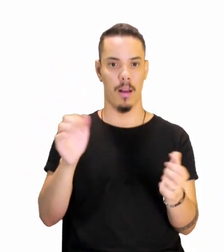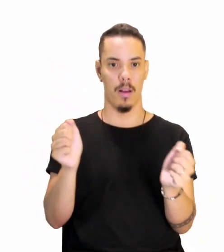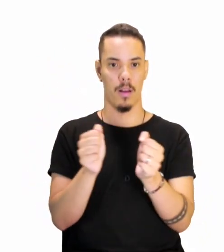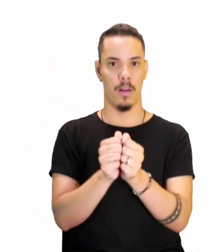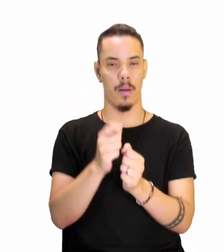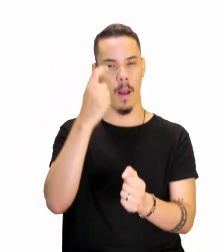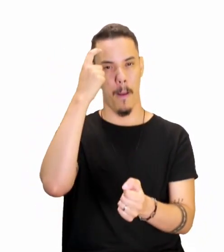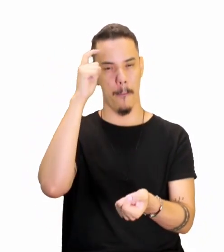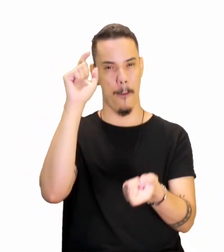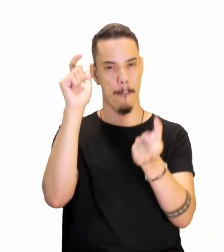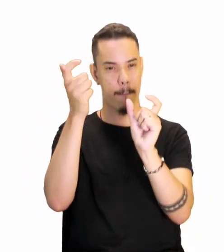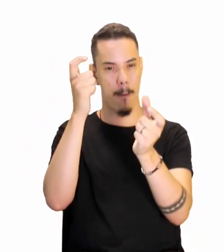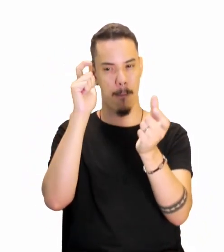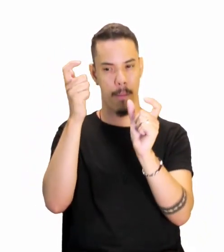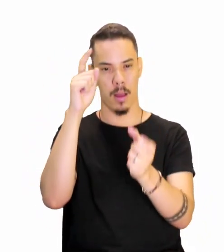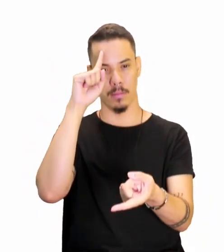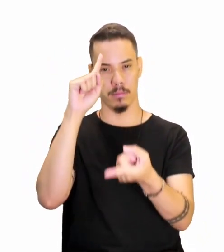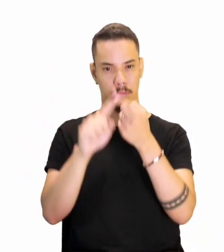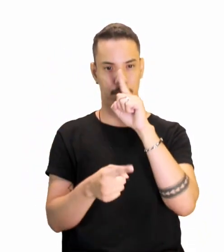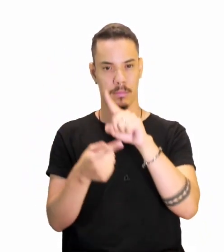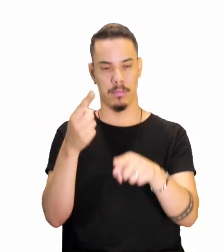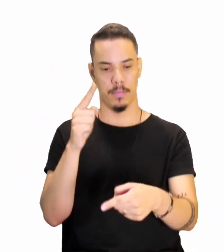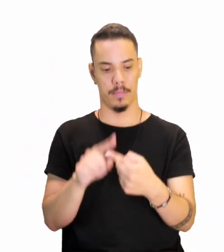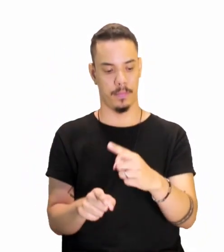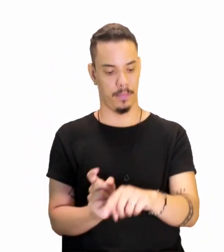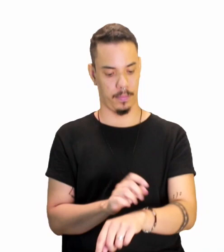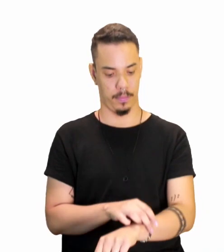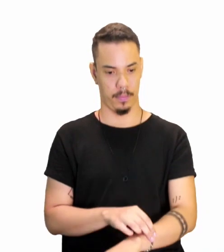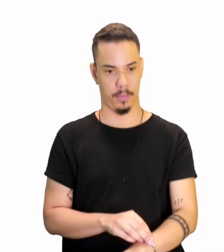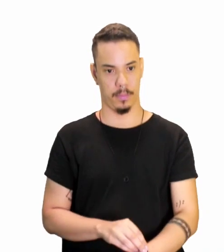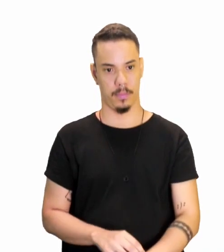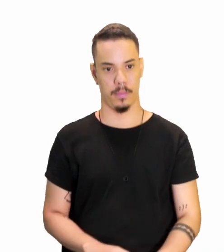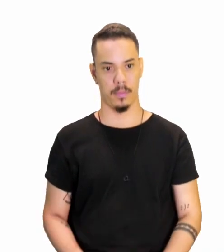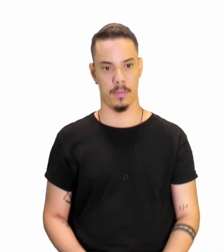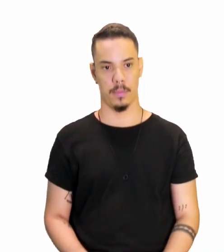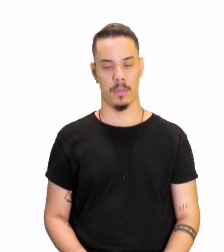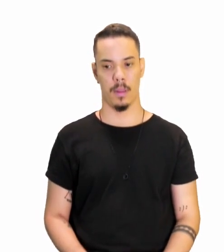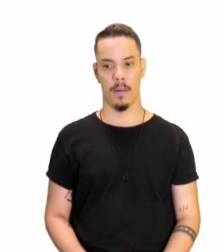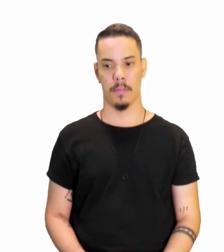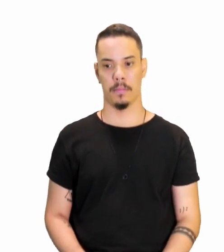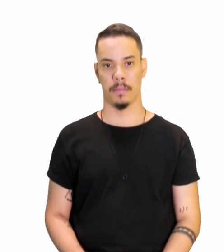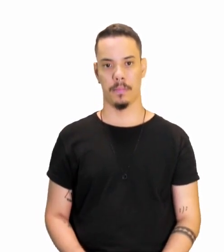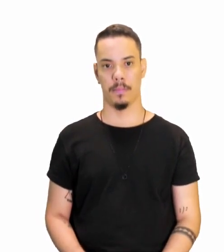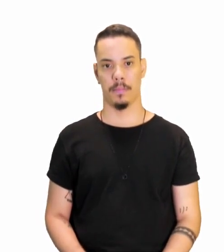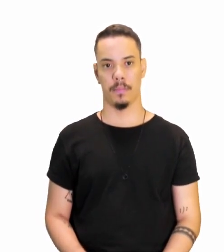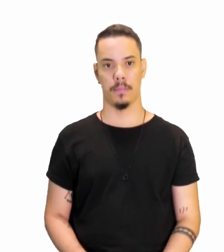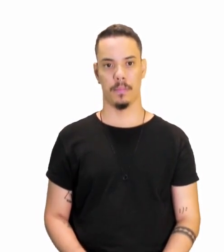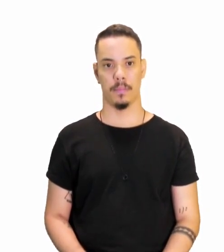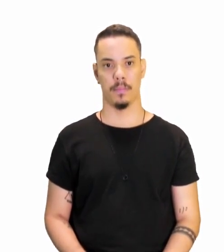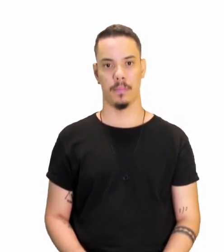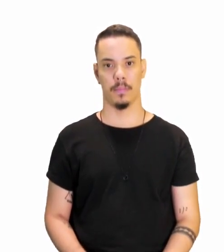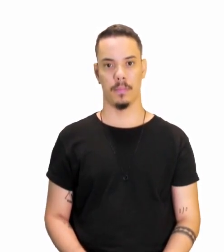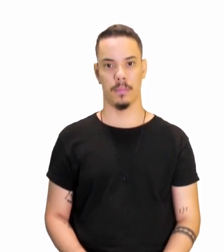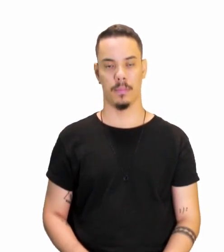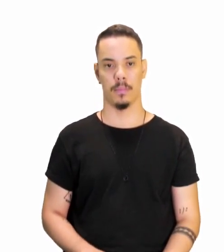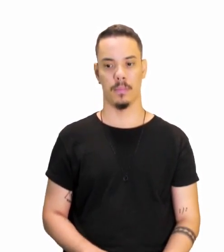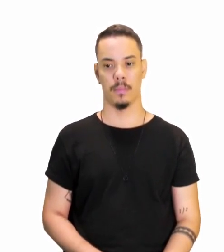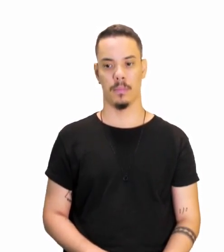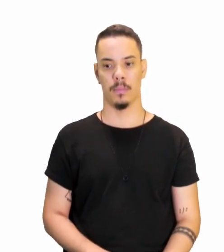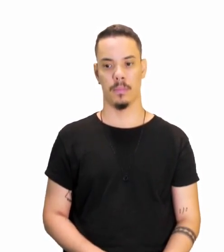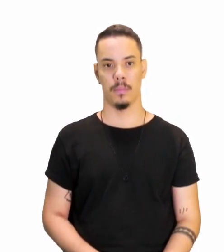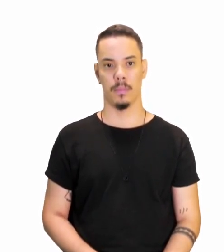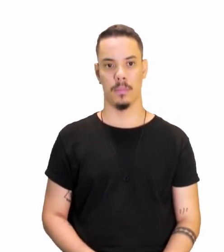tico e o teco, ok? Mais outra aqui agora quanto à significação. Nós vimos